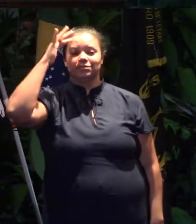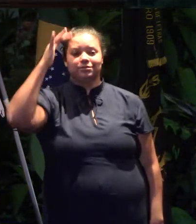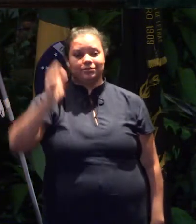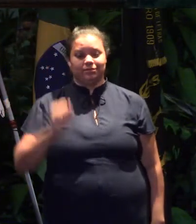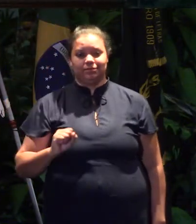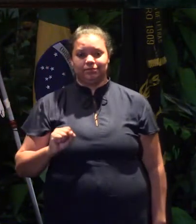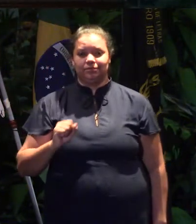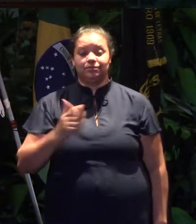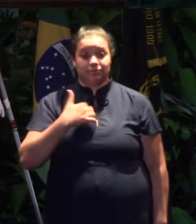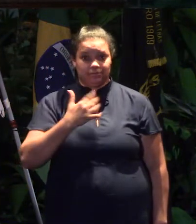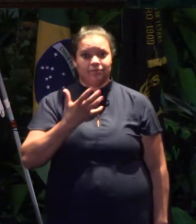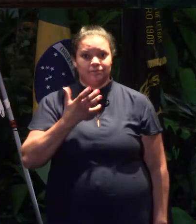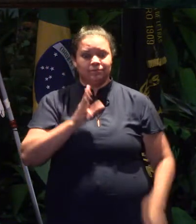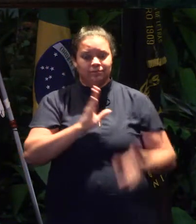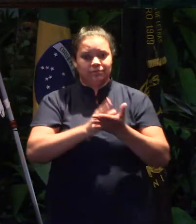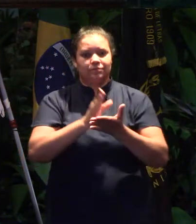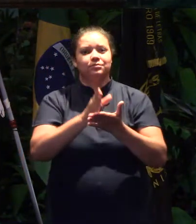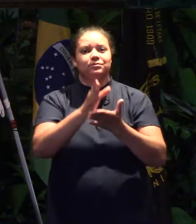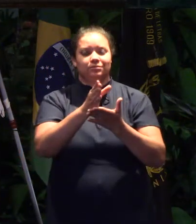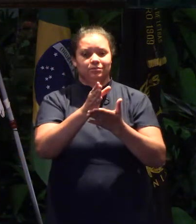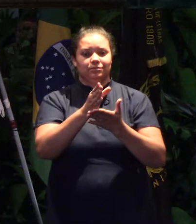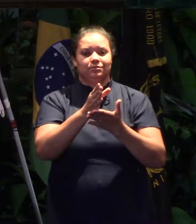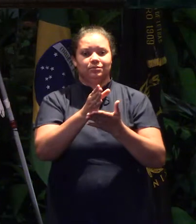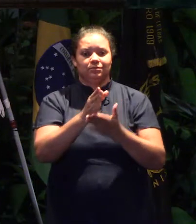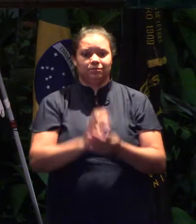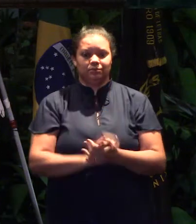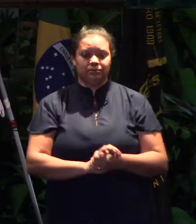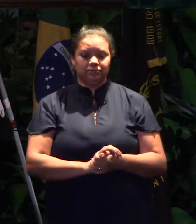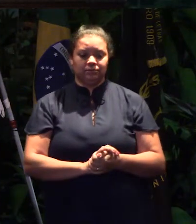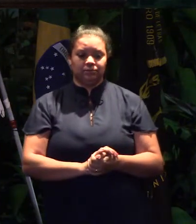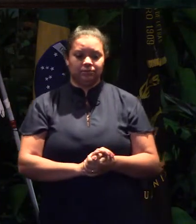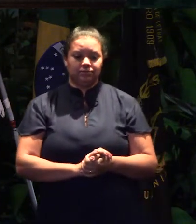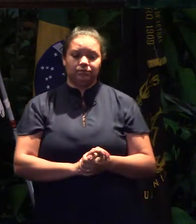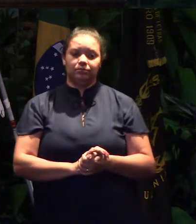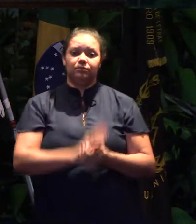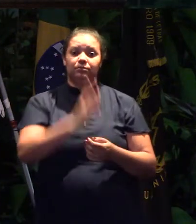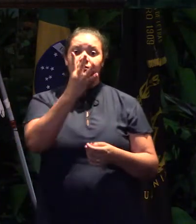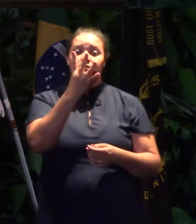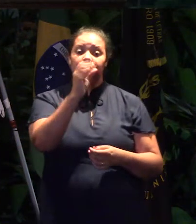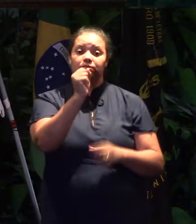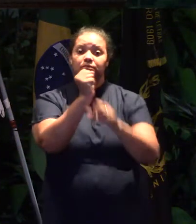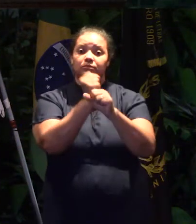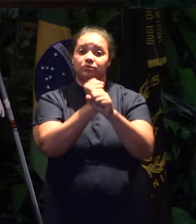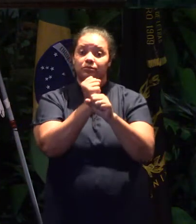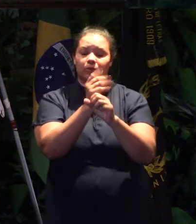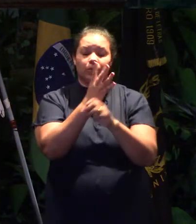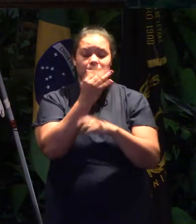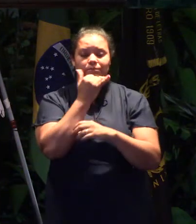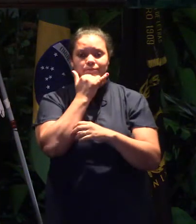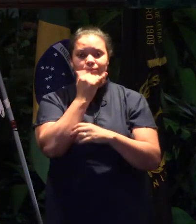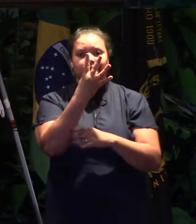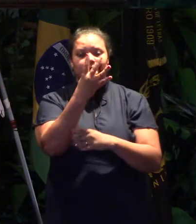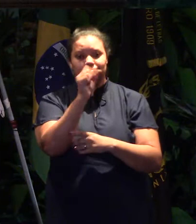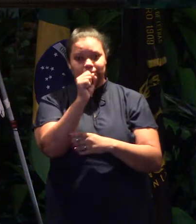E é o caminho que eu quero percorrer doravante. São 48 textos compostos durante pouco mais